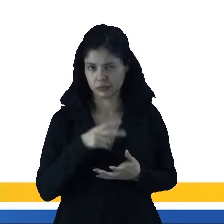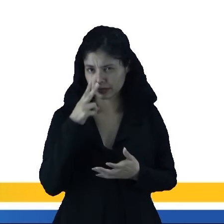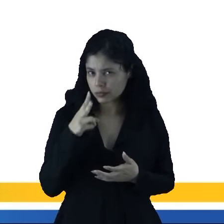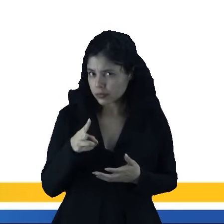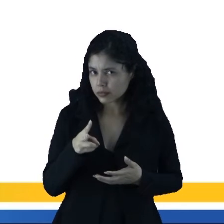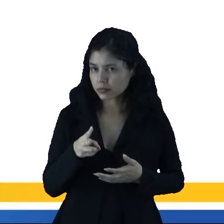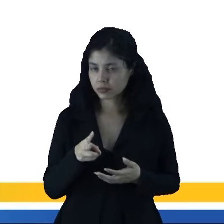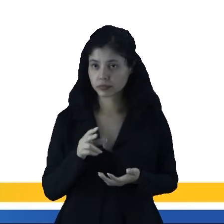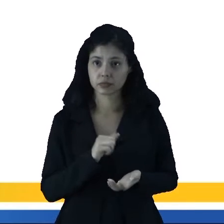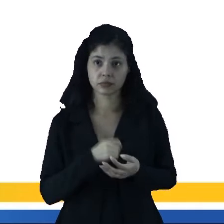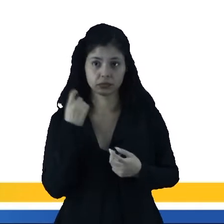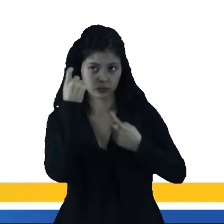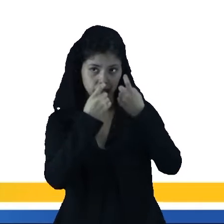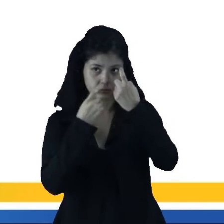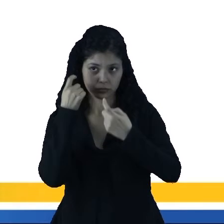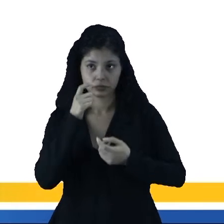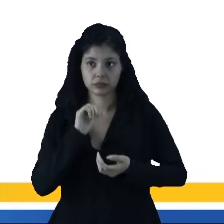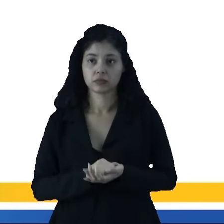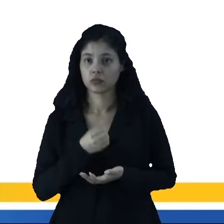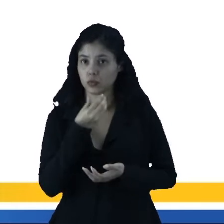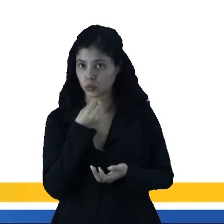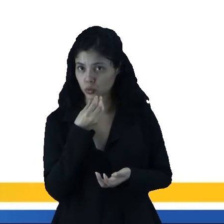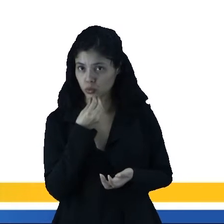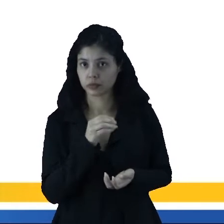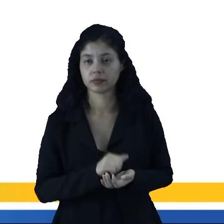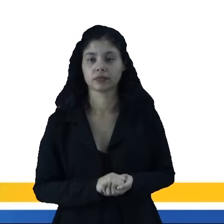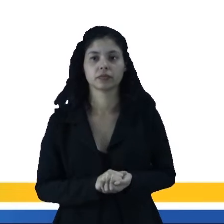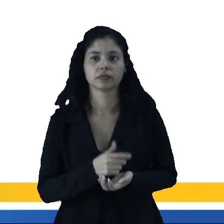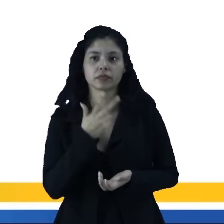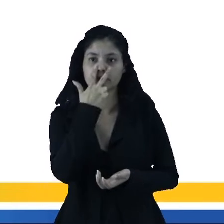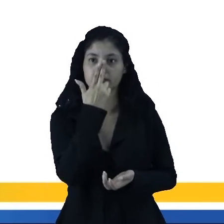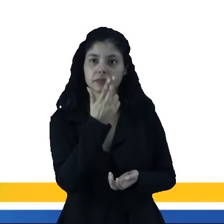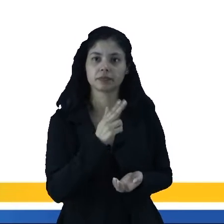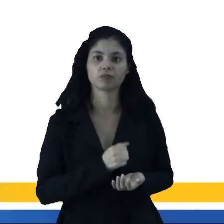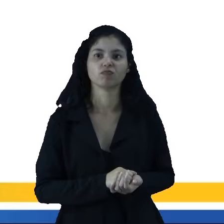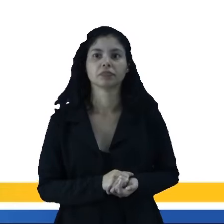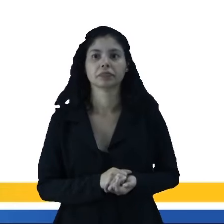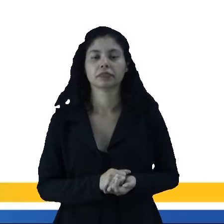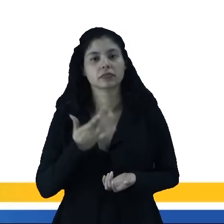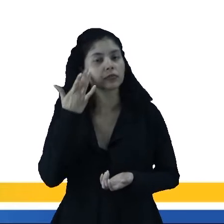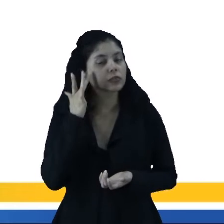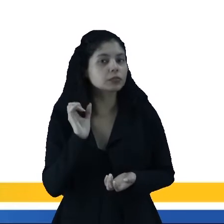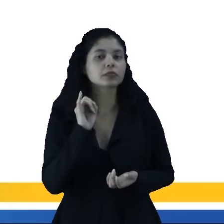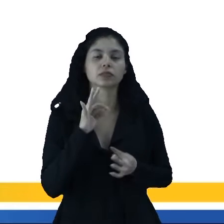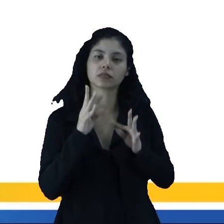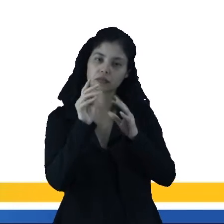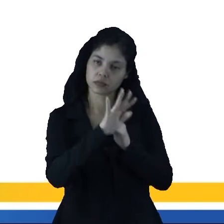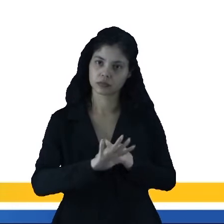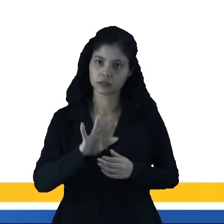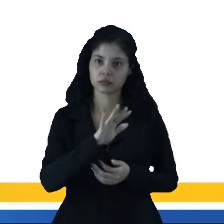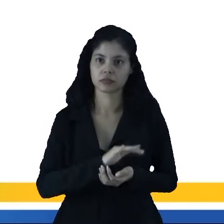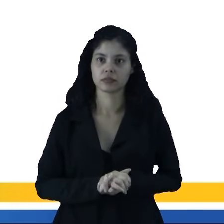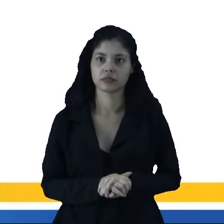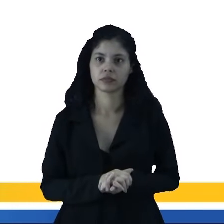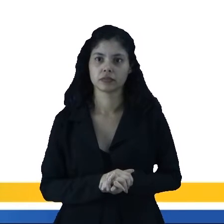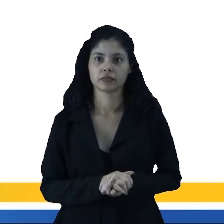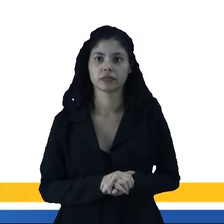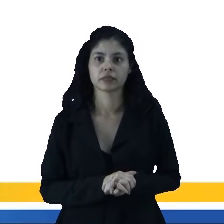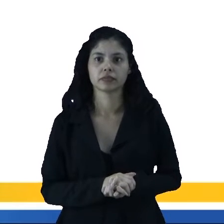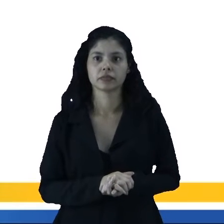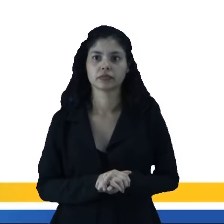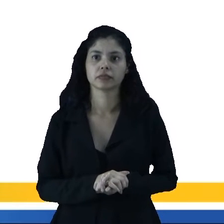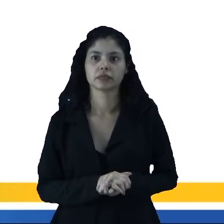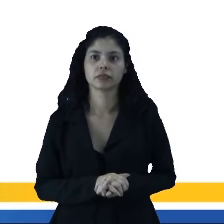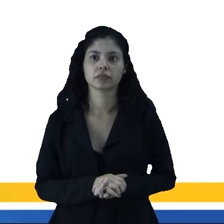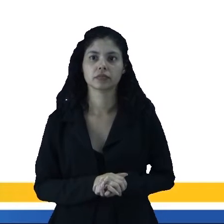vamos ver, o gene está expresso lá no menino, então apareceu. Mas a gente não sabe se vai estar totalmente disposto,